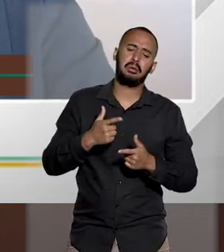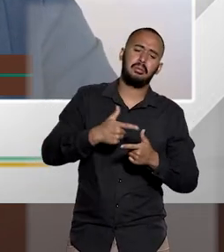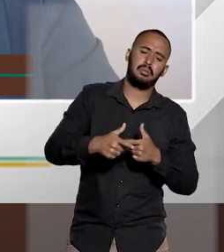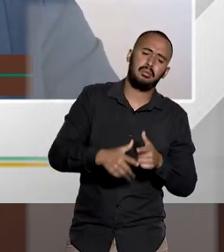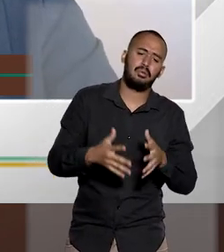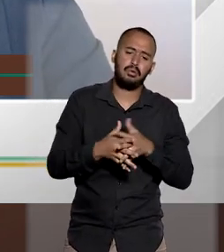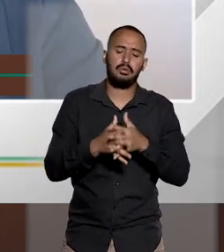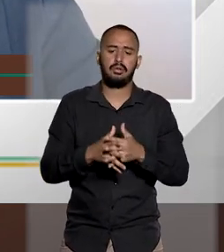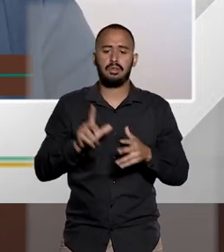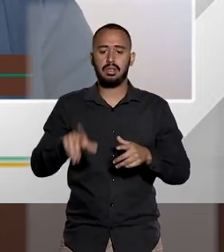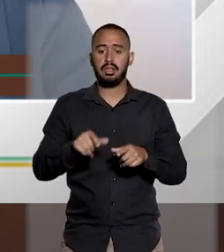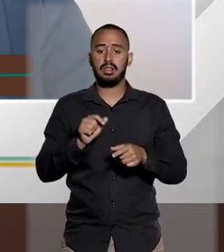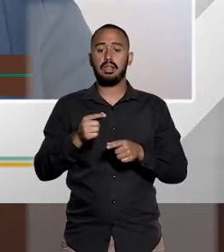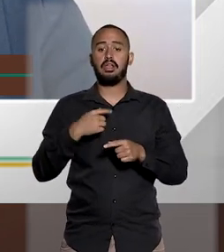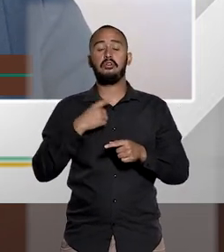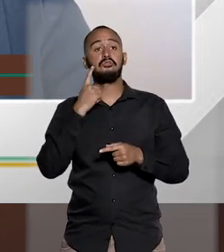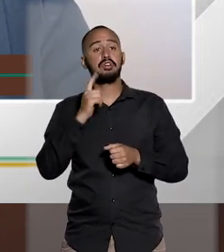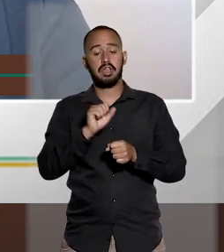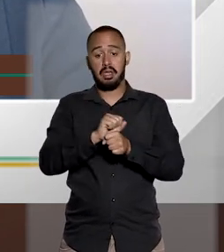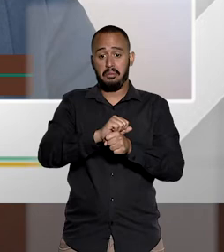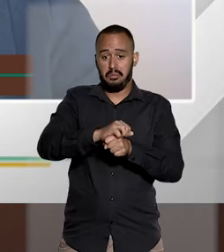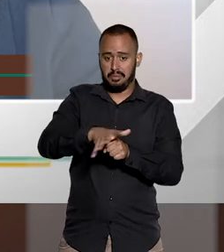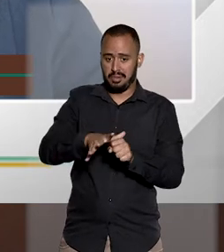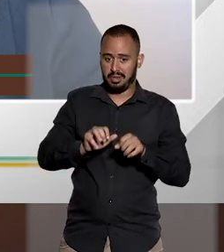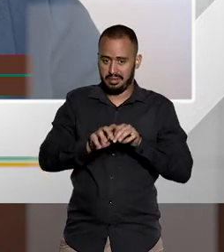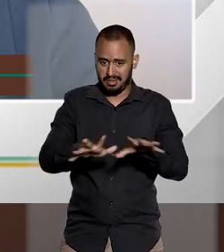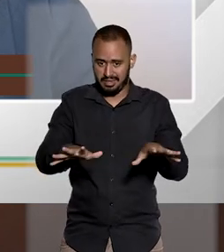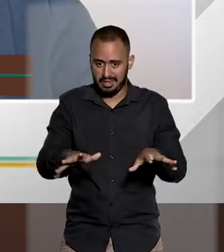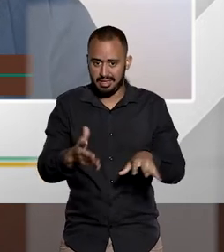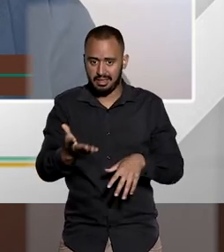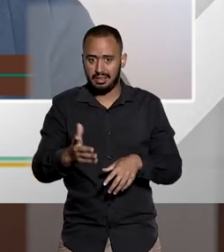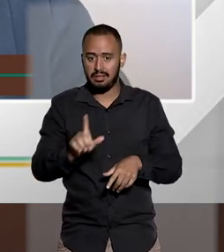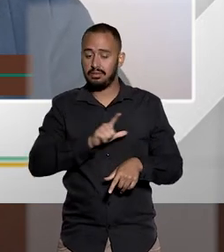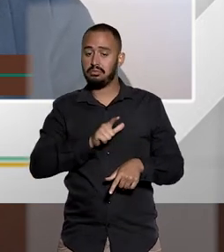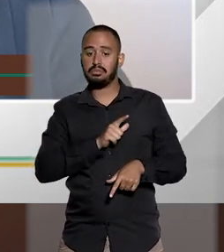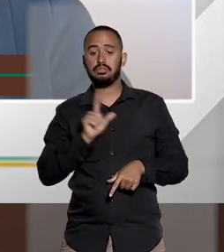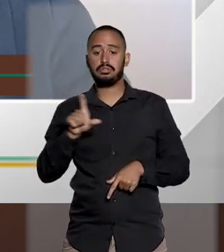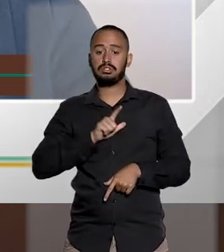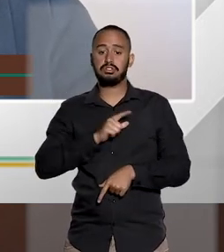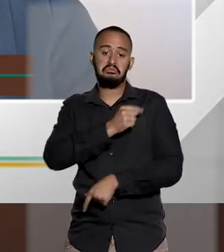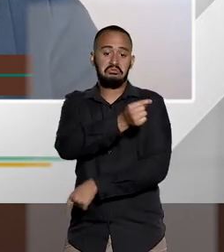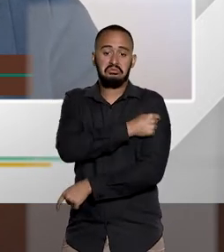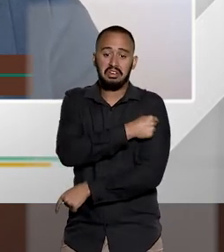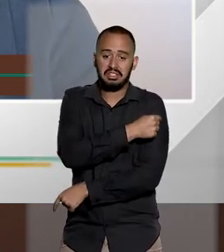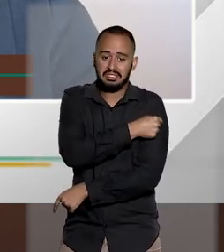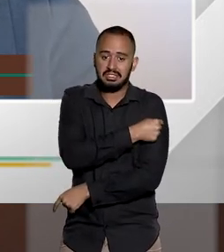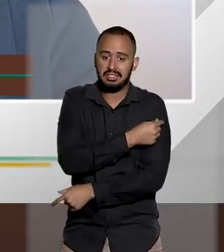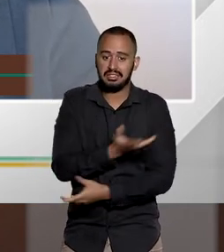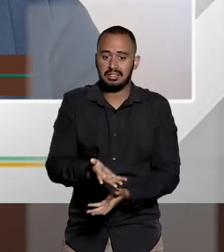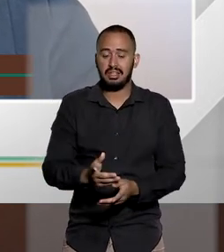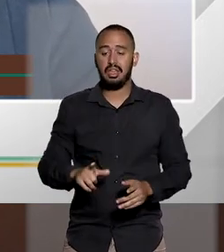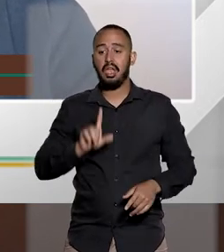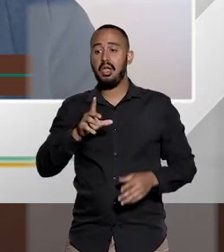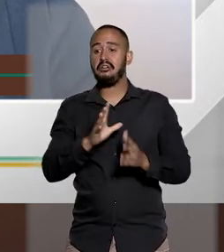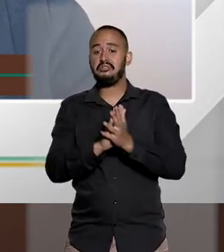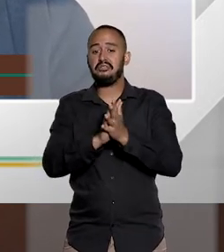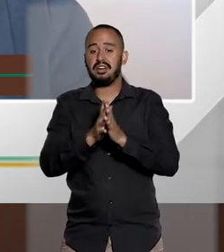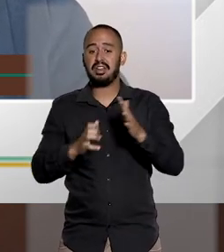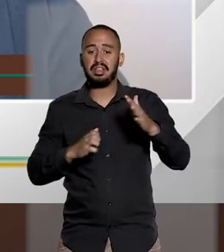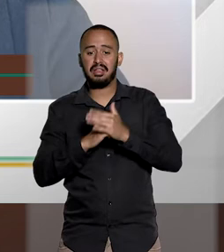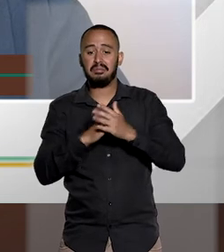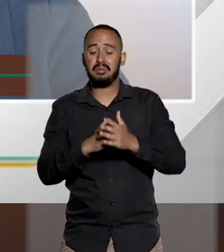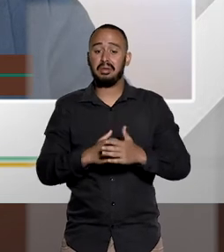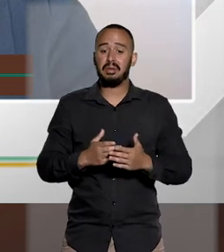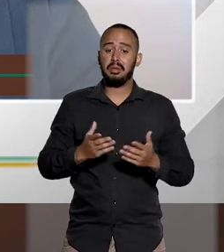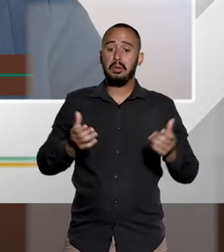gente vê, por exemplo, na pandemia, no auge da pandemia, quando não tinha vacina, né? O quanto de empresa quebrou,